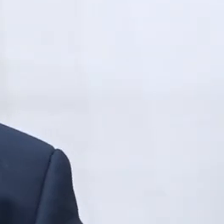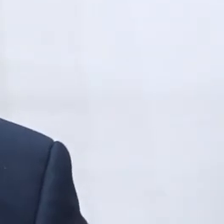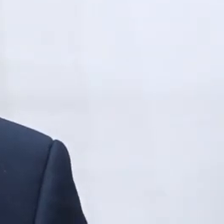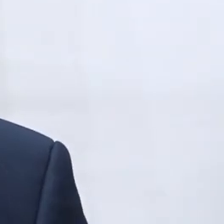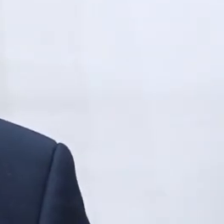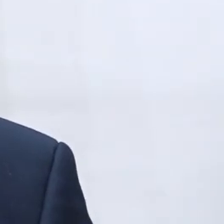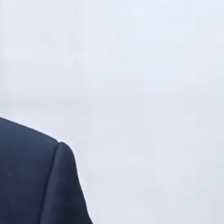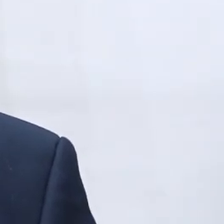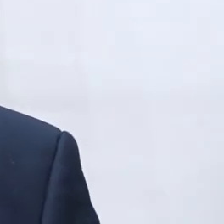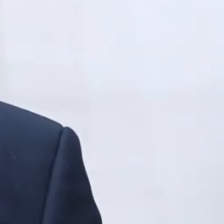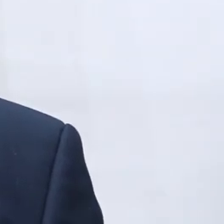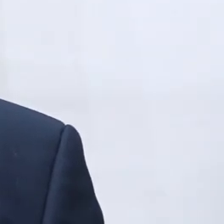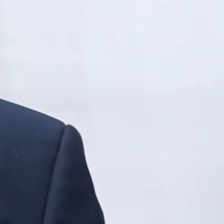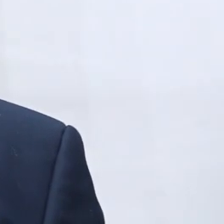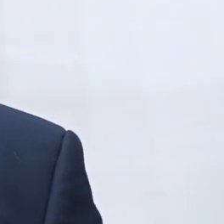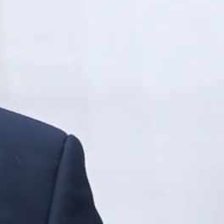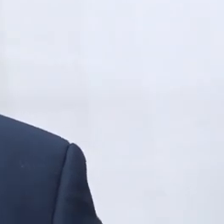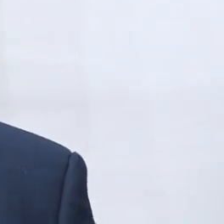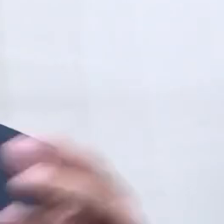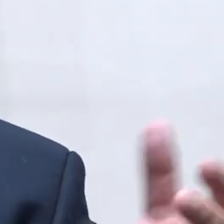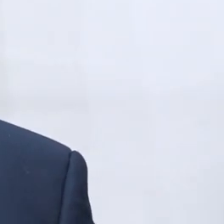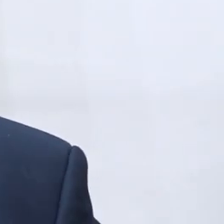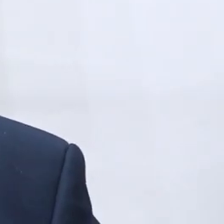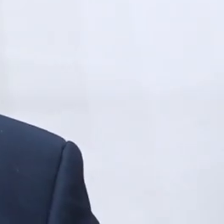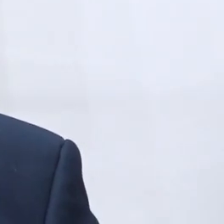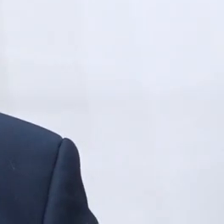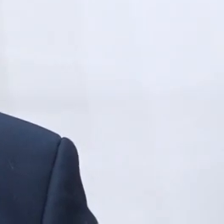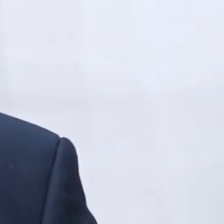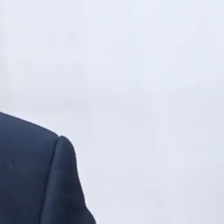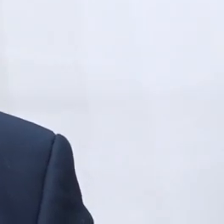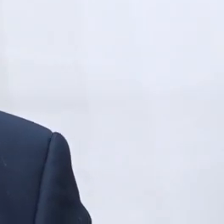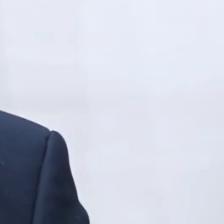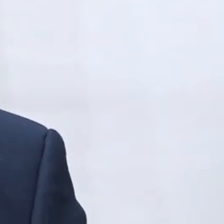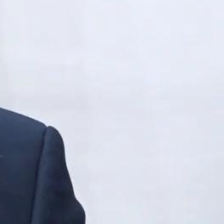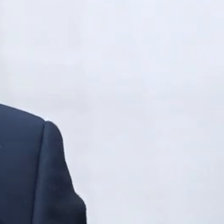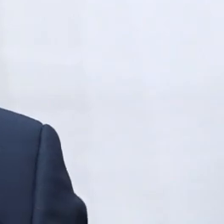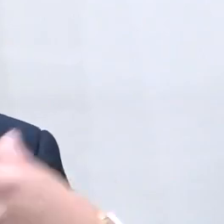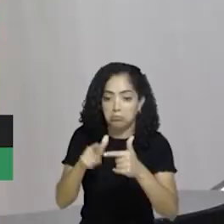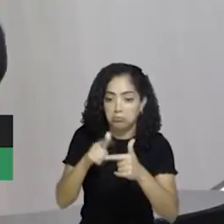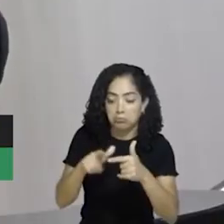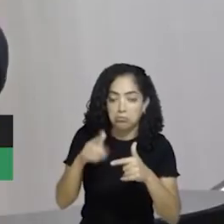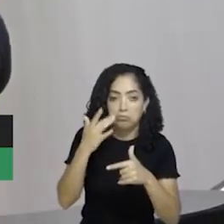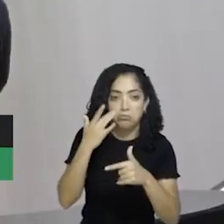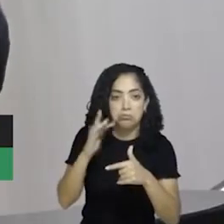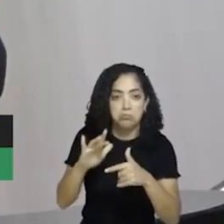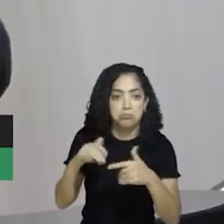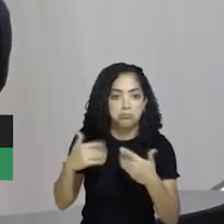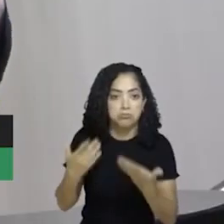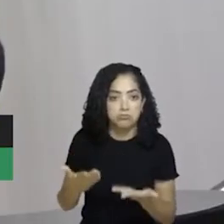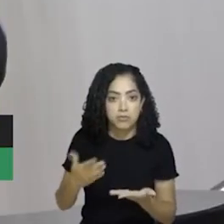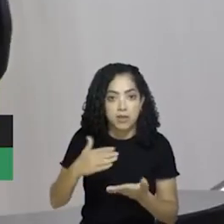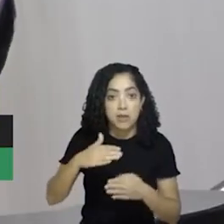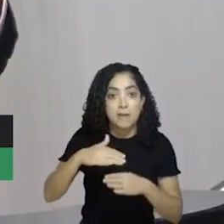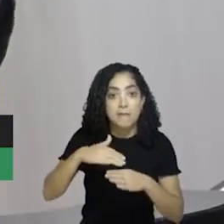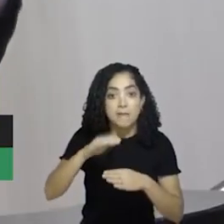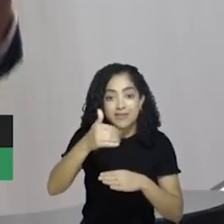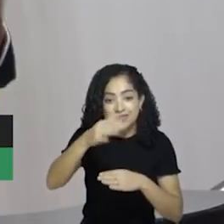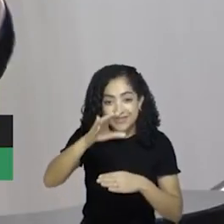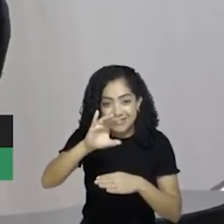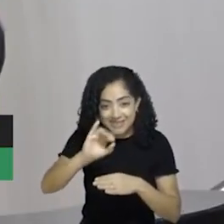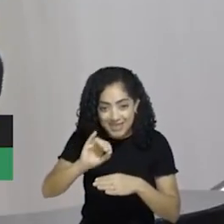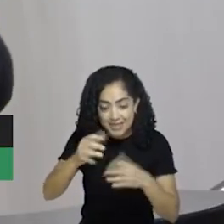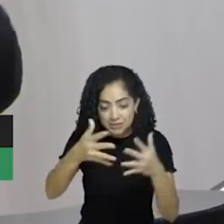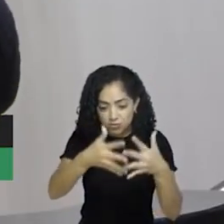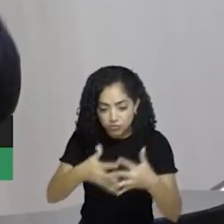contorno viário da Grande Florianópolis onde foi instalado um limitador de altura mais de 10 carretas já